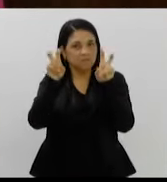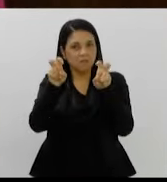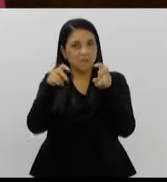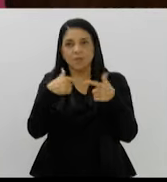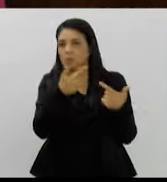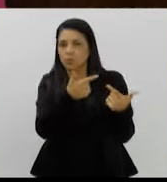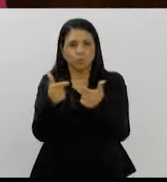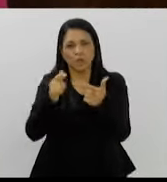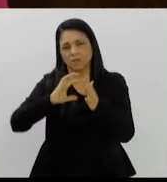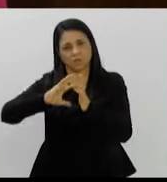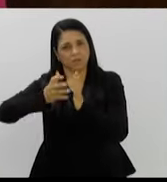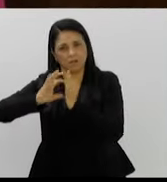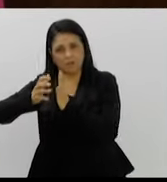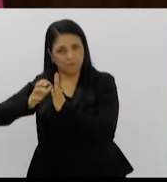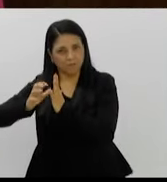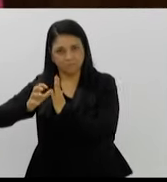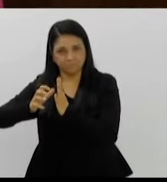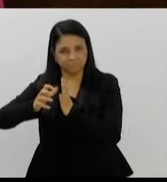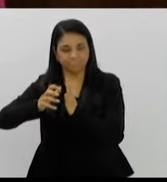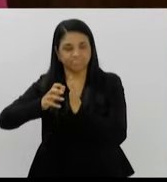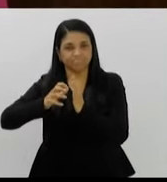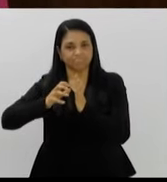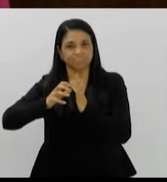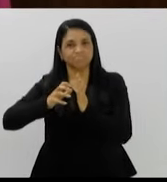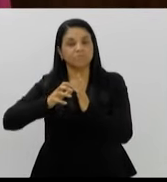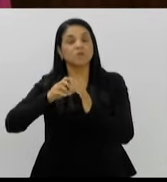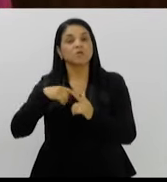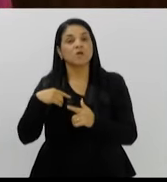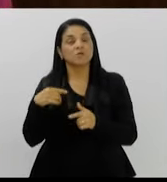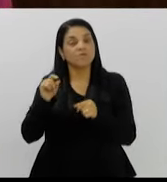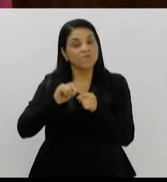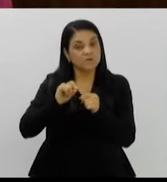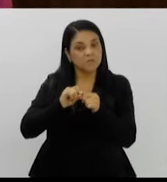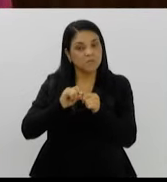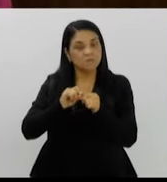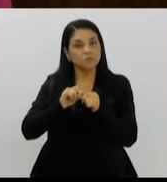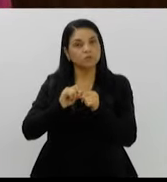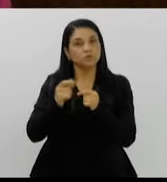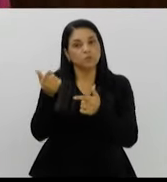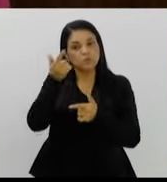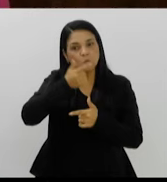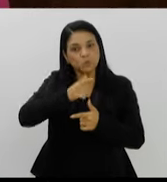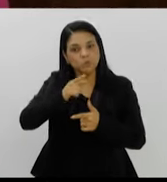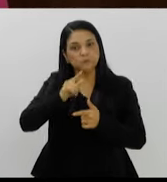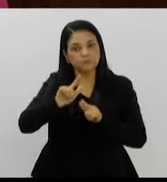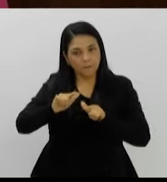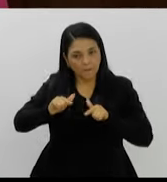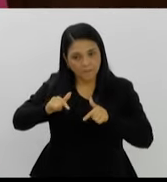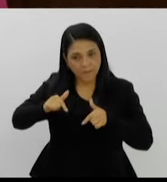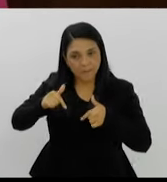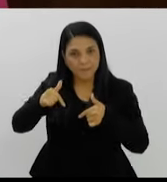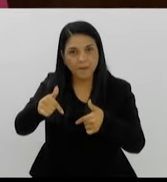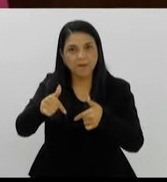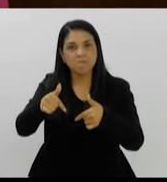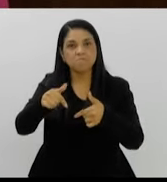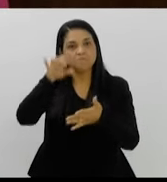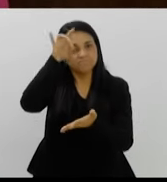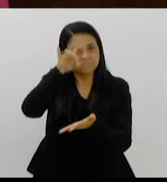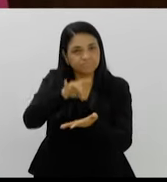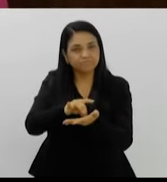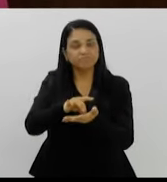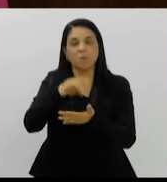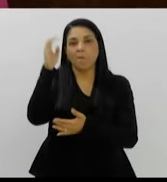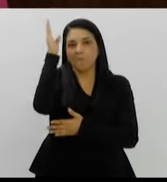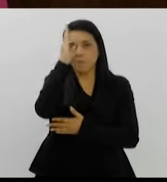partidária mas fazer que esver ao nosso alcance para que realmente nosso